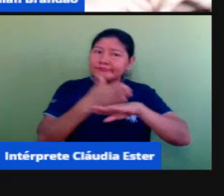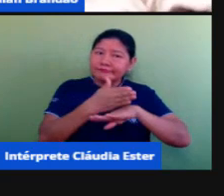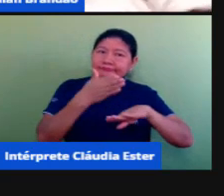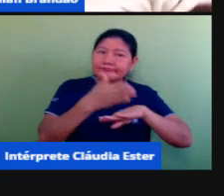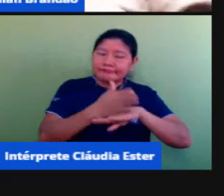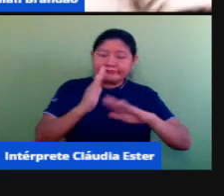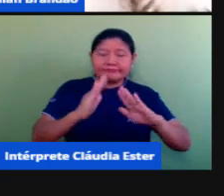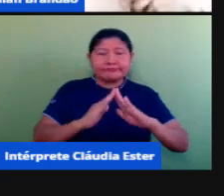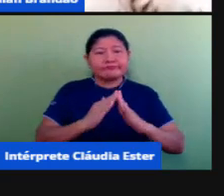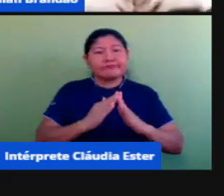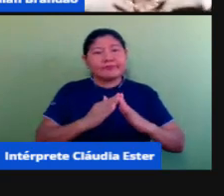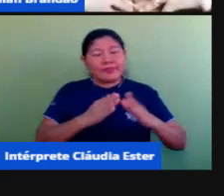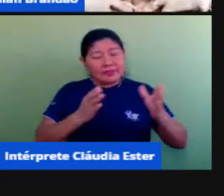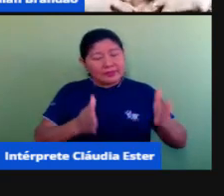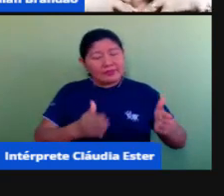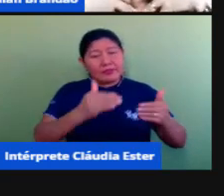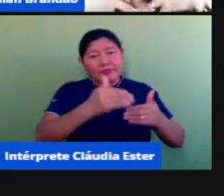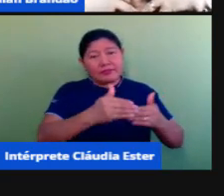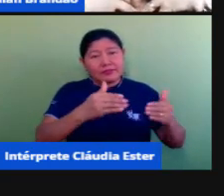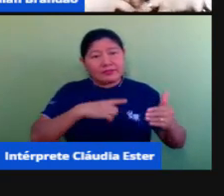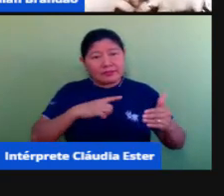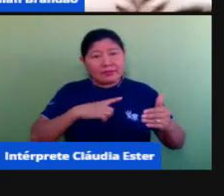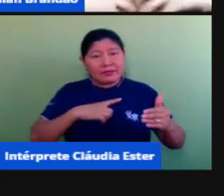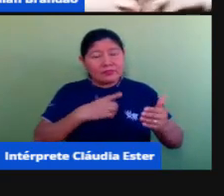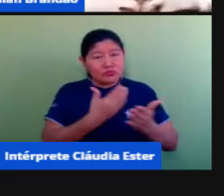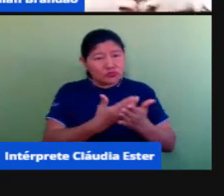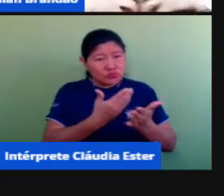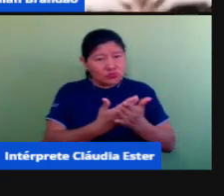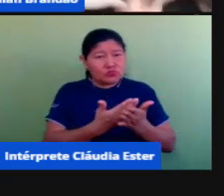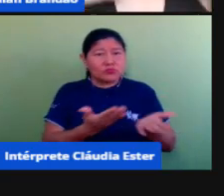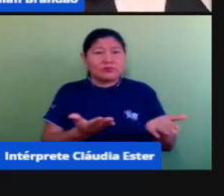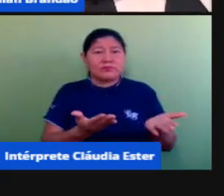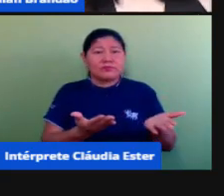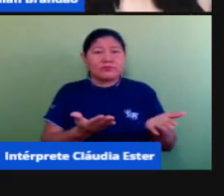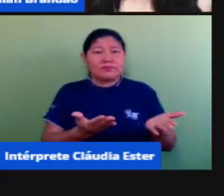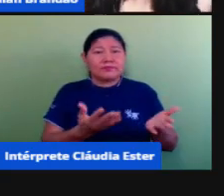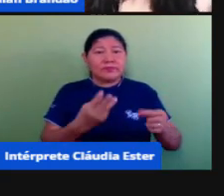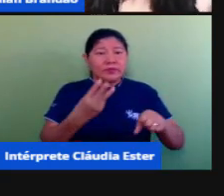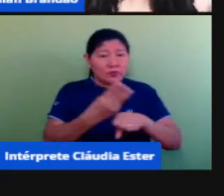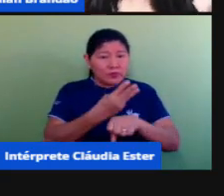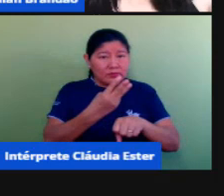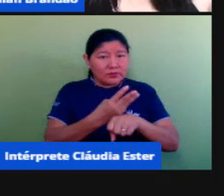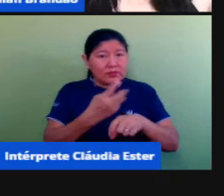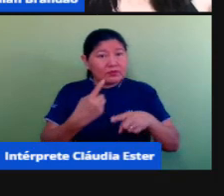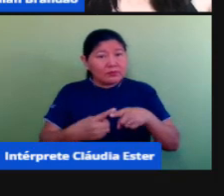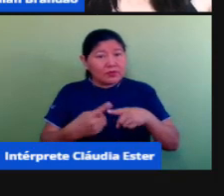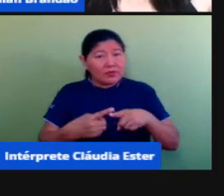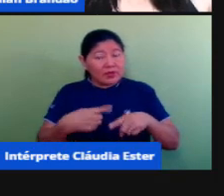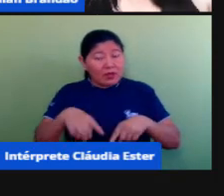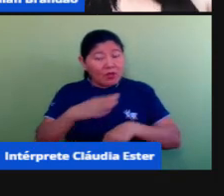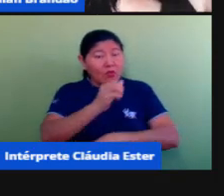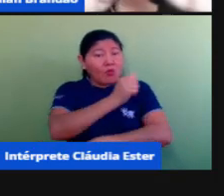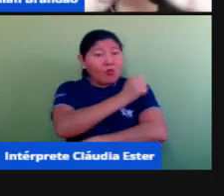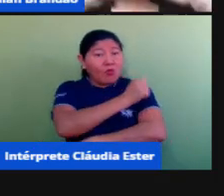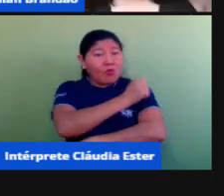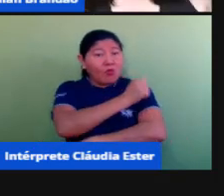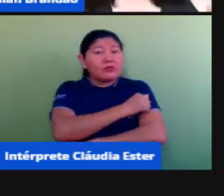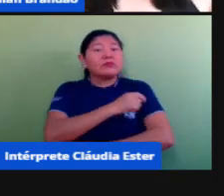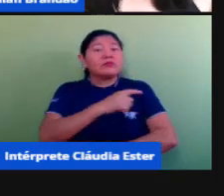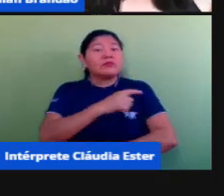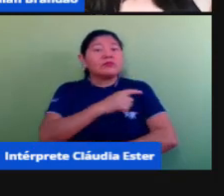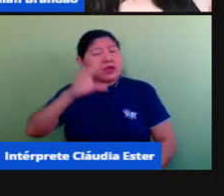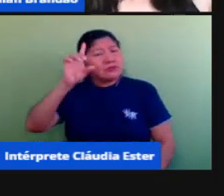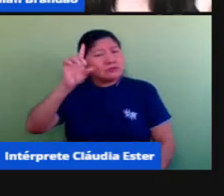essa rotina faz com que ele se sinta motivado. Por quê? Porque ele pode se posicionar, ele pode